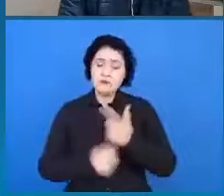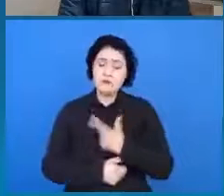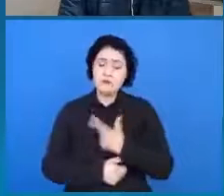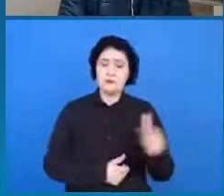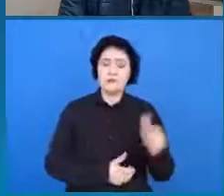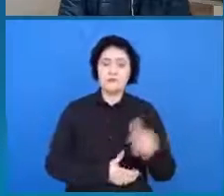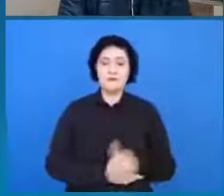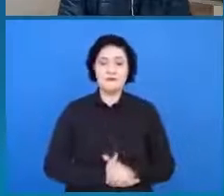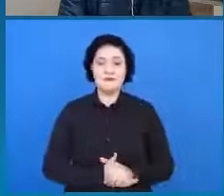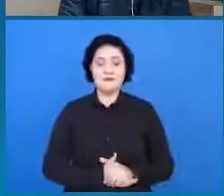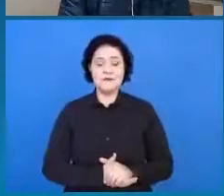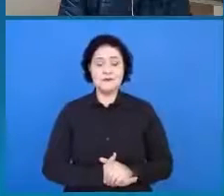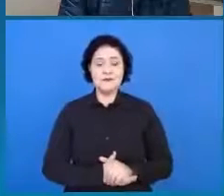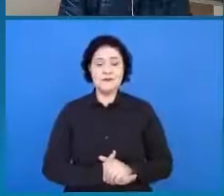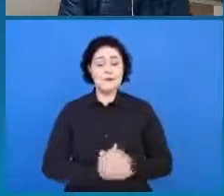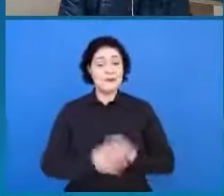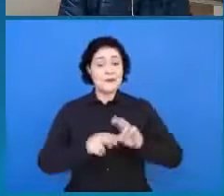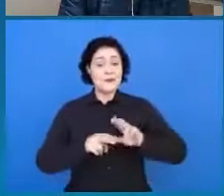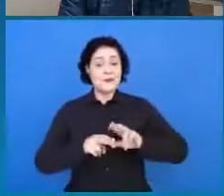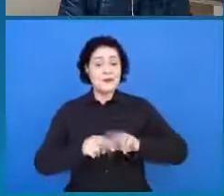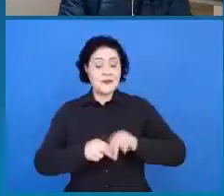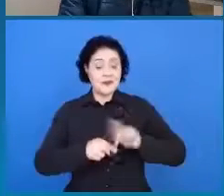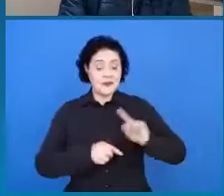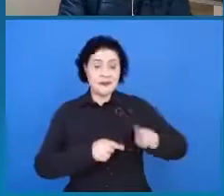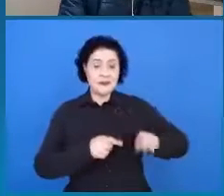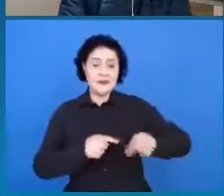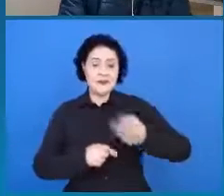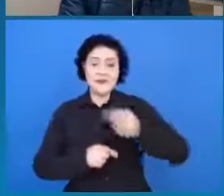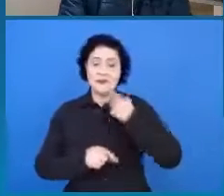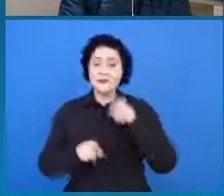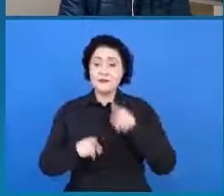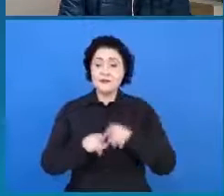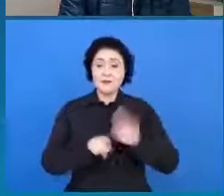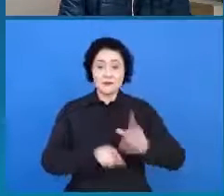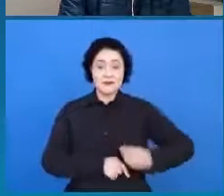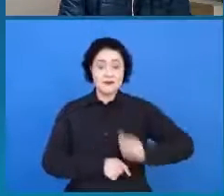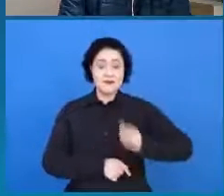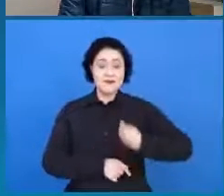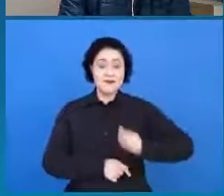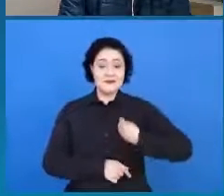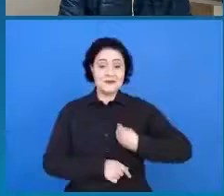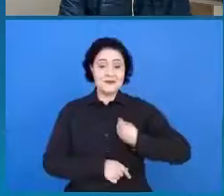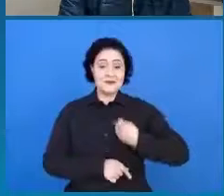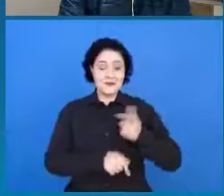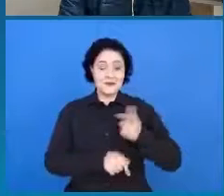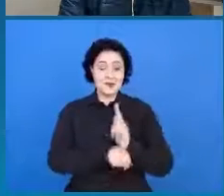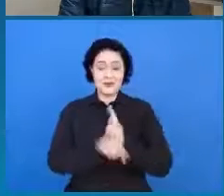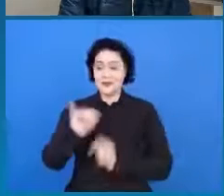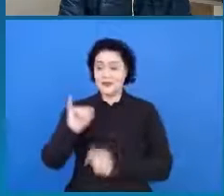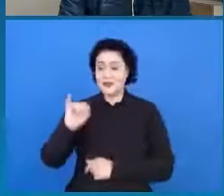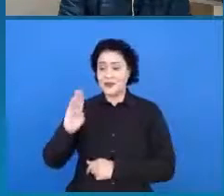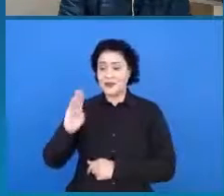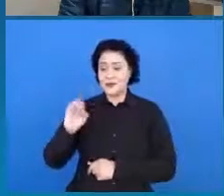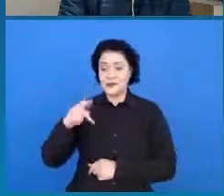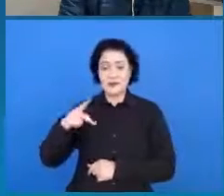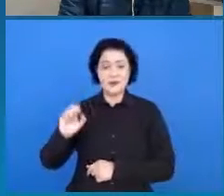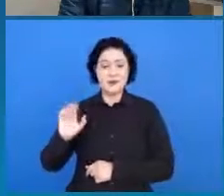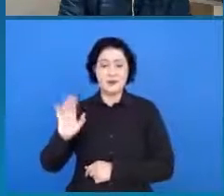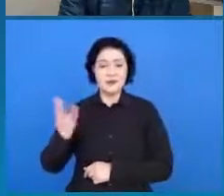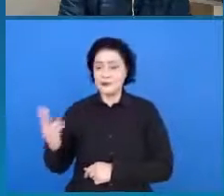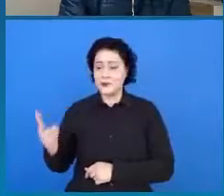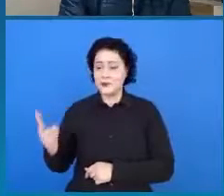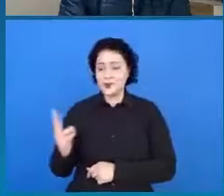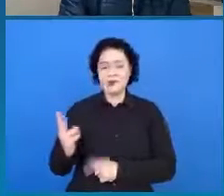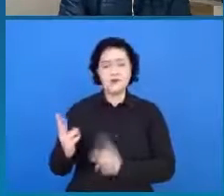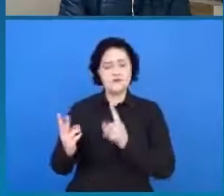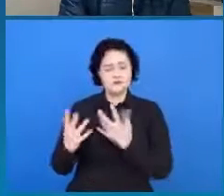E isso o posteriormente ele falou também mas ele já está o gerente do IBOPE conversou com ele mas o sócio já estava